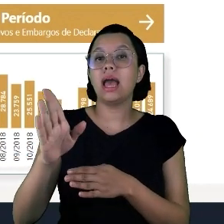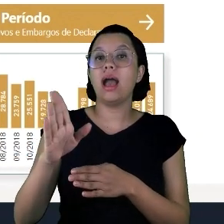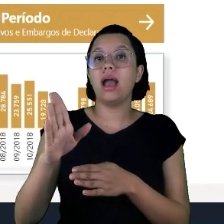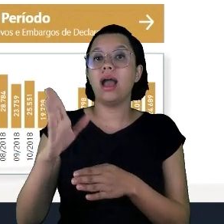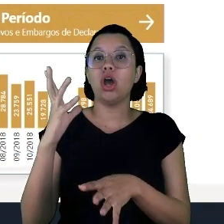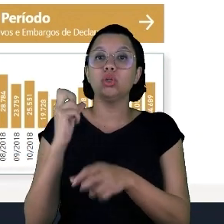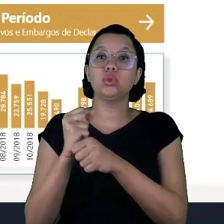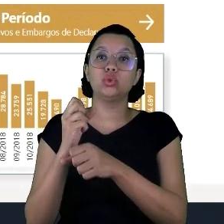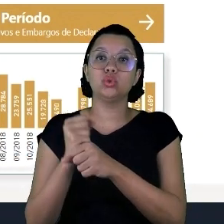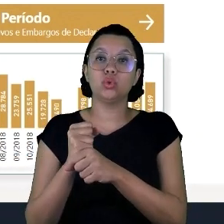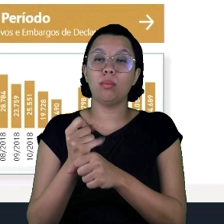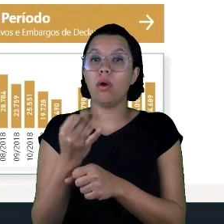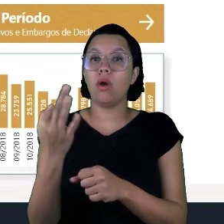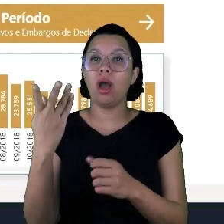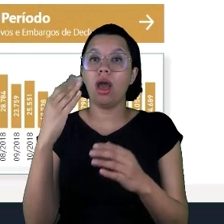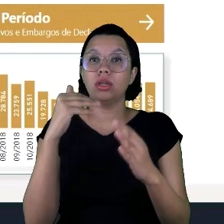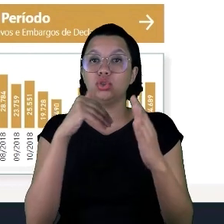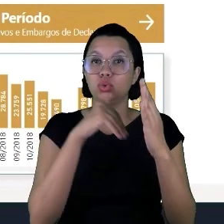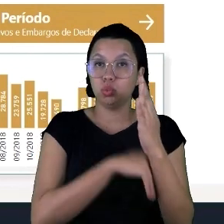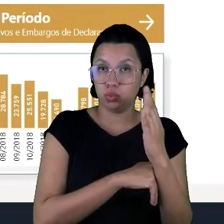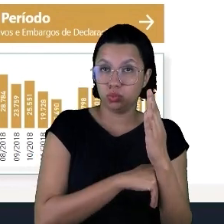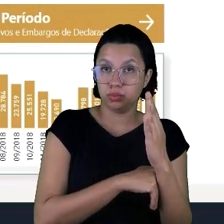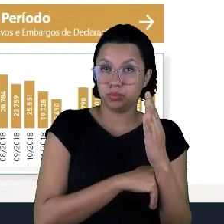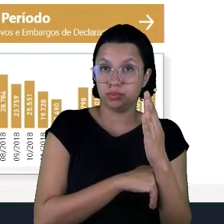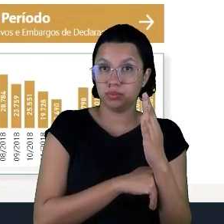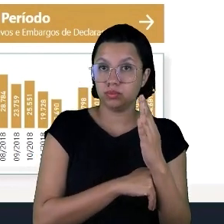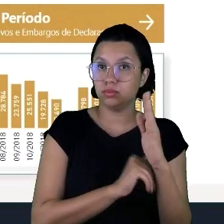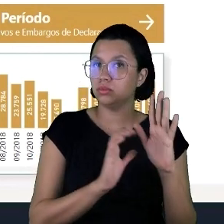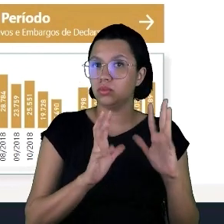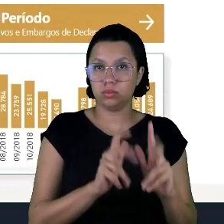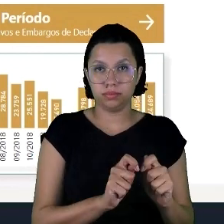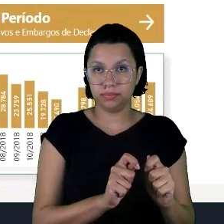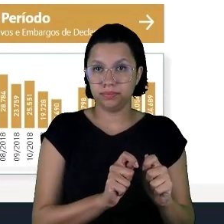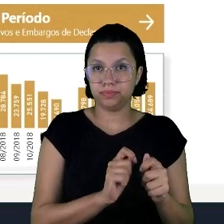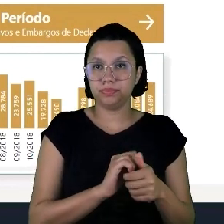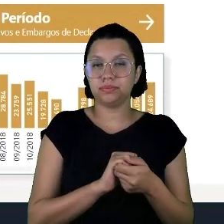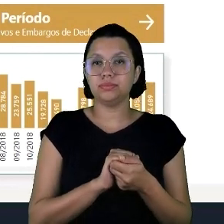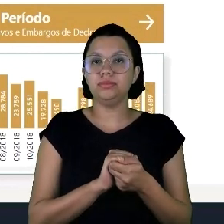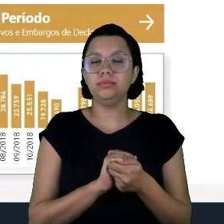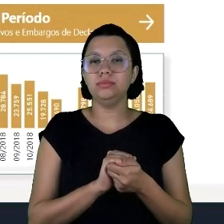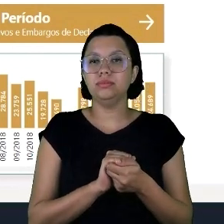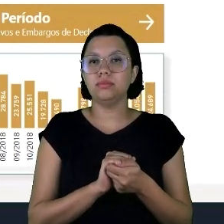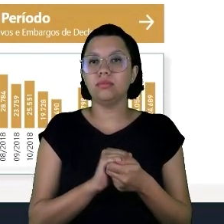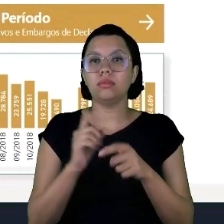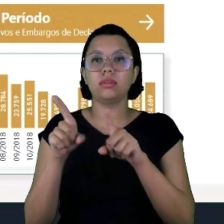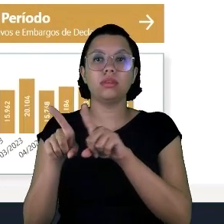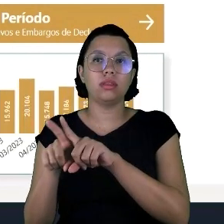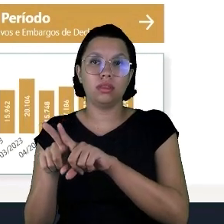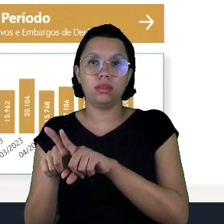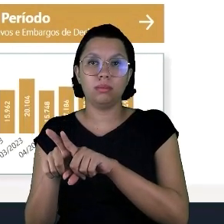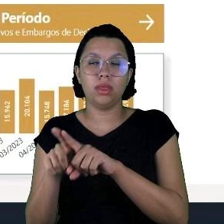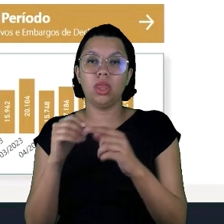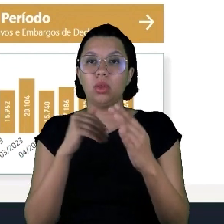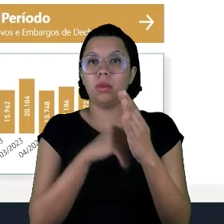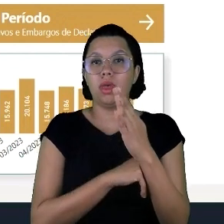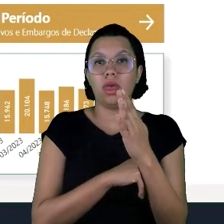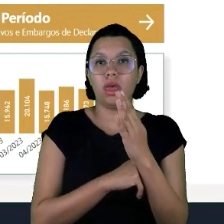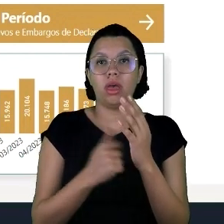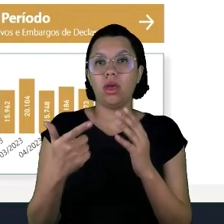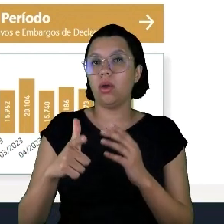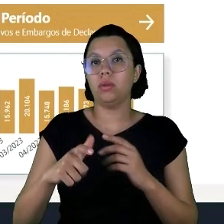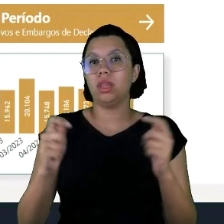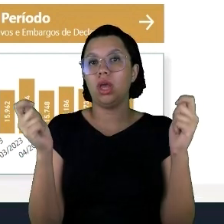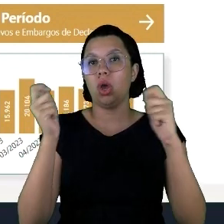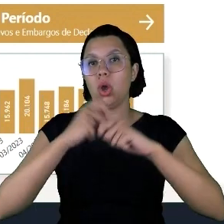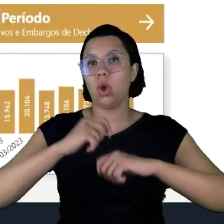Temos as saídas aqui, que soma o total de baixados, ele está somando os baixados definitivamente com os baixados